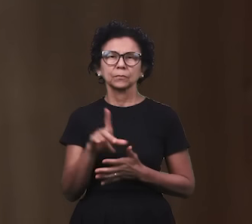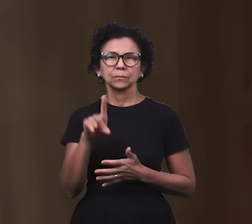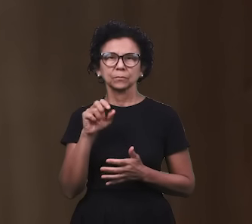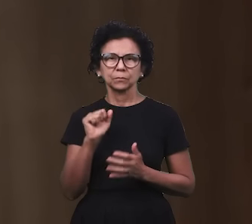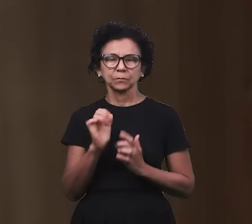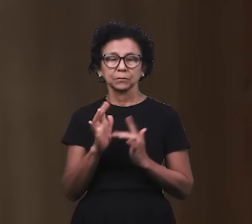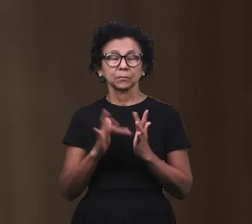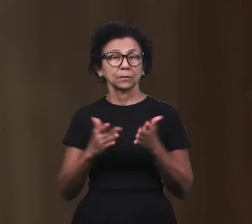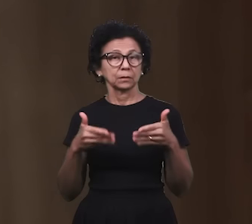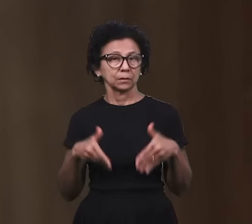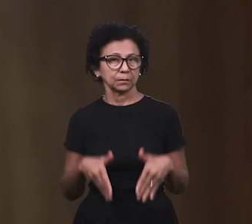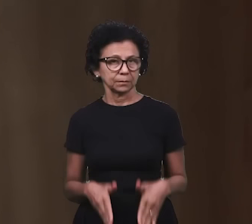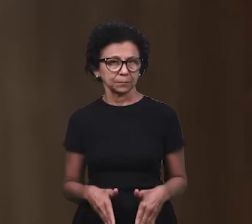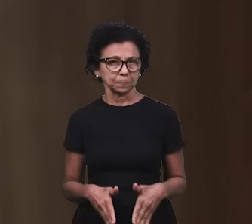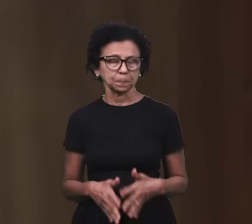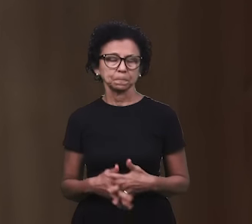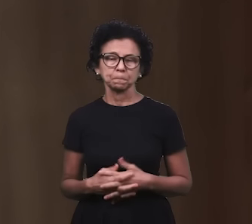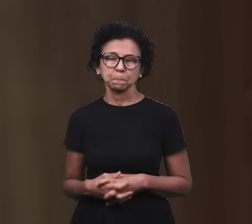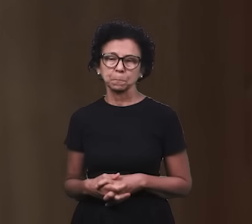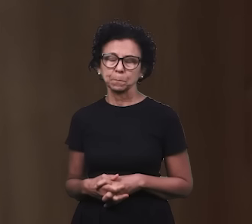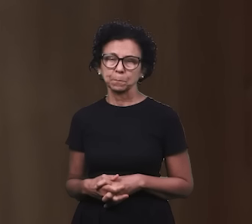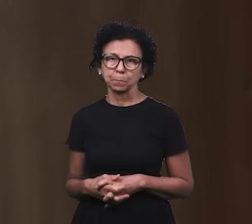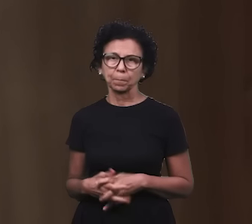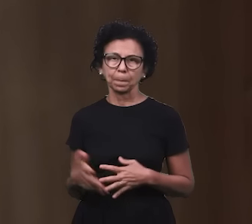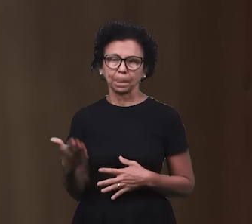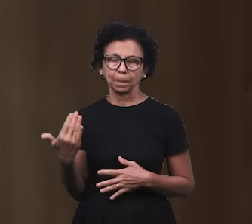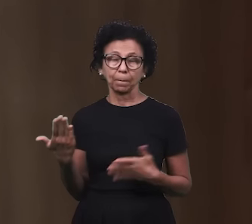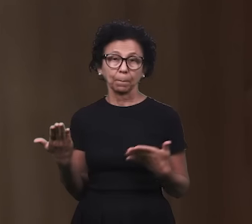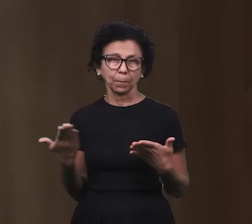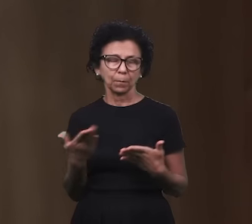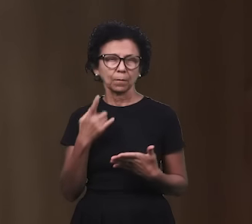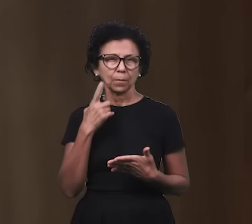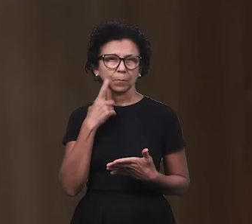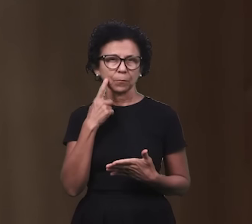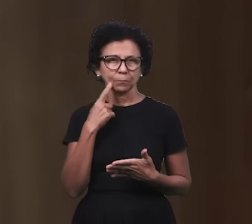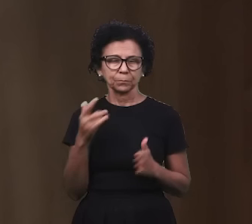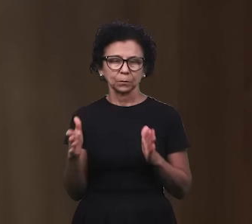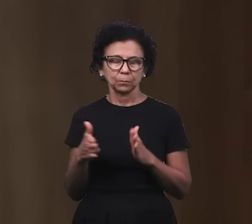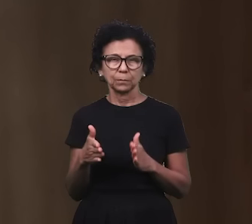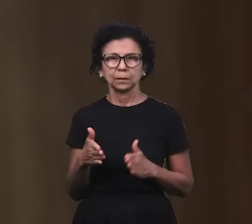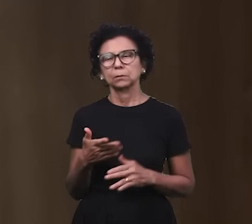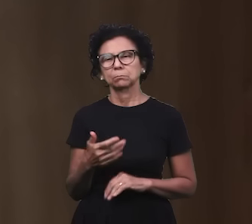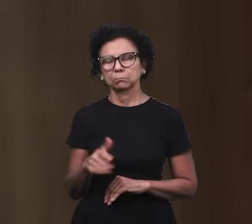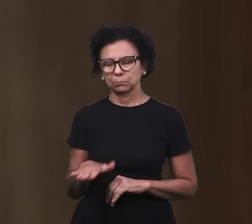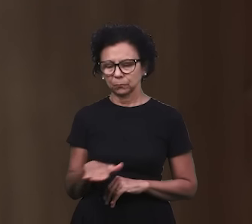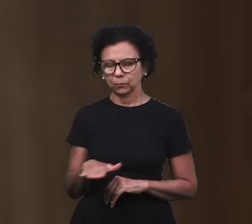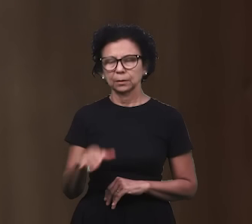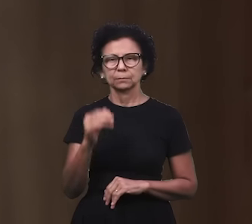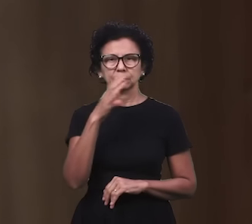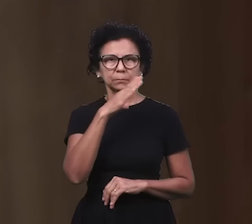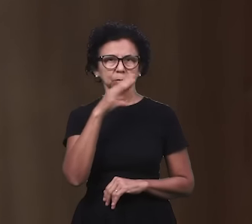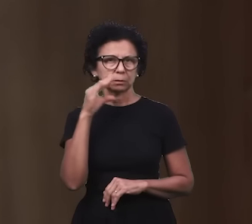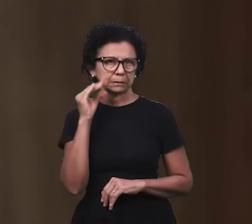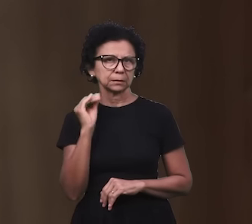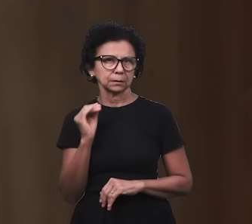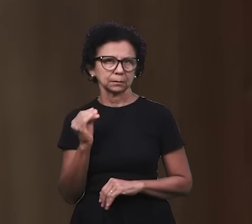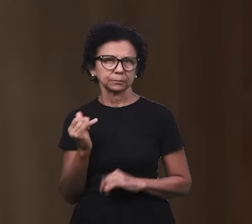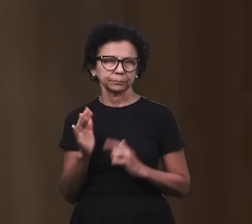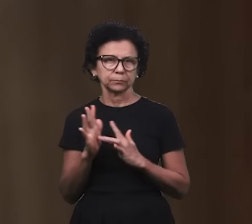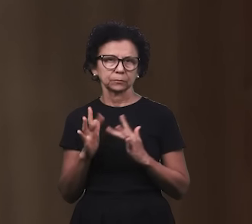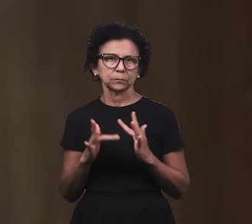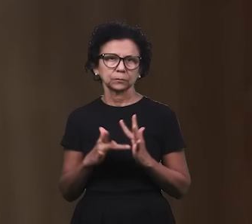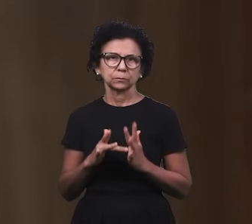de Jesus. Hoje nós vamos falar um pouco da sua infância, sua adolescência. Tem pouca coisa,